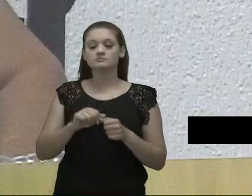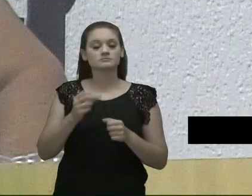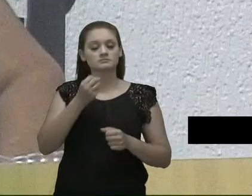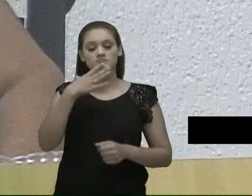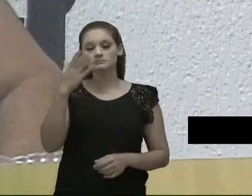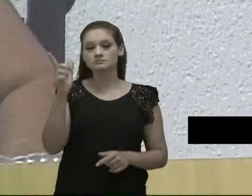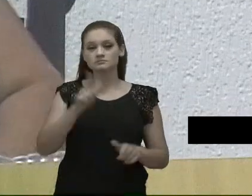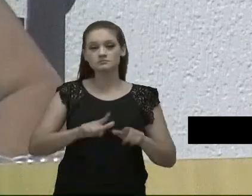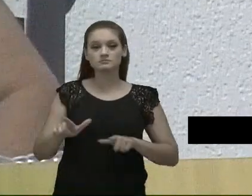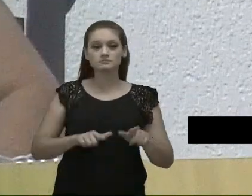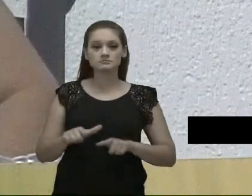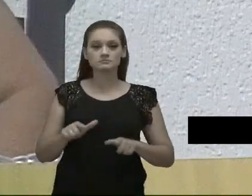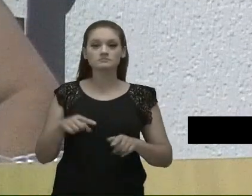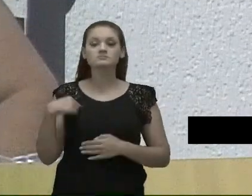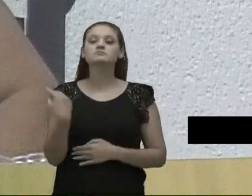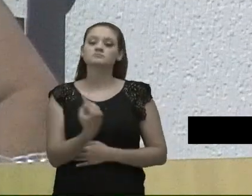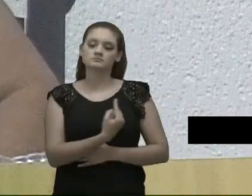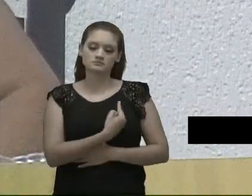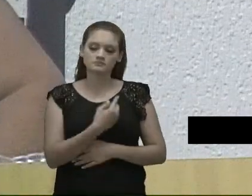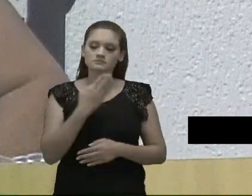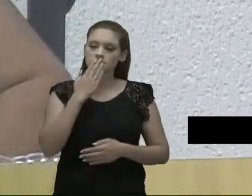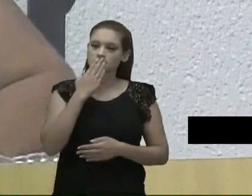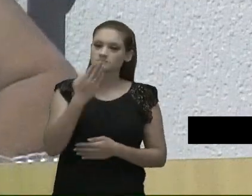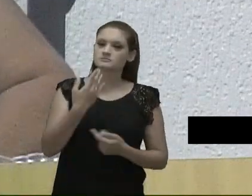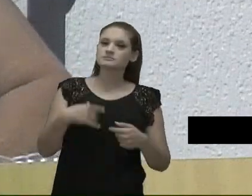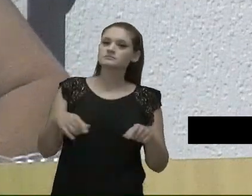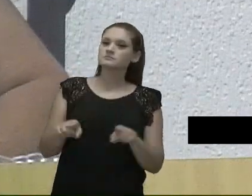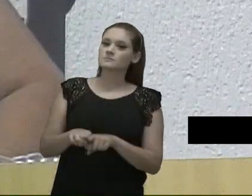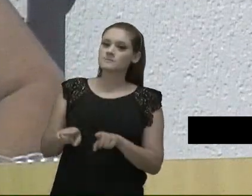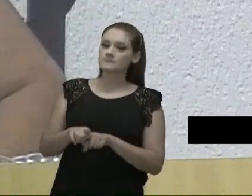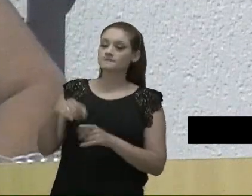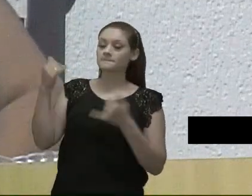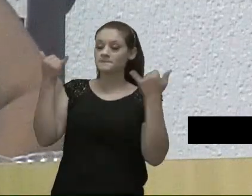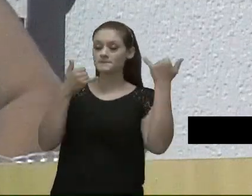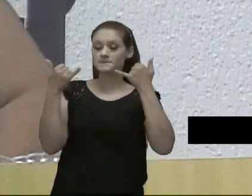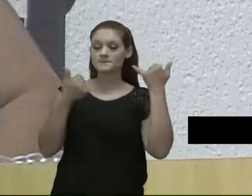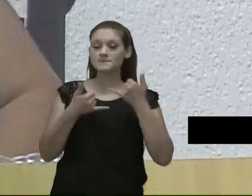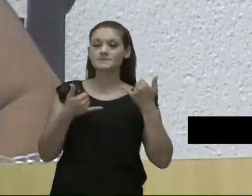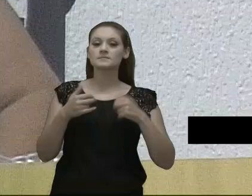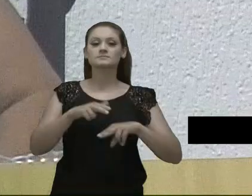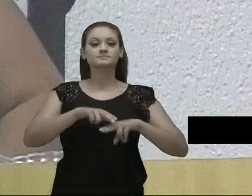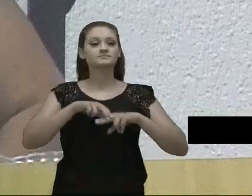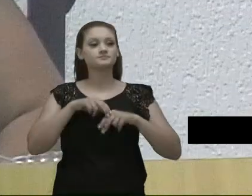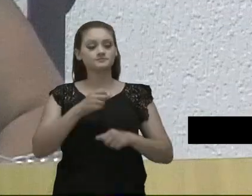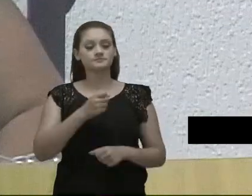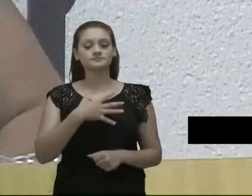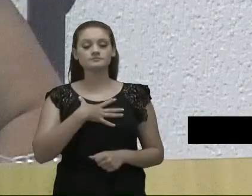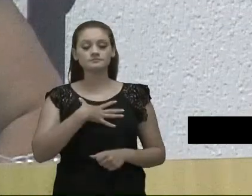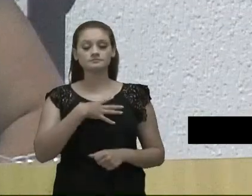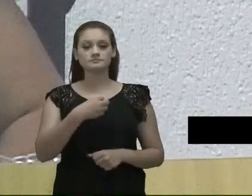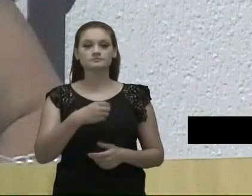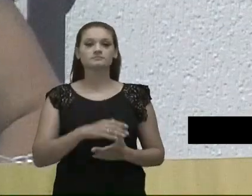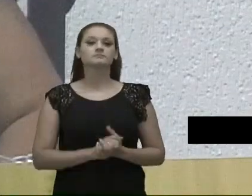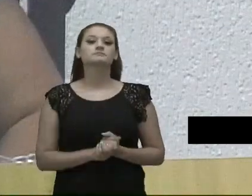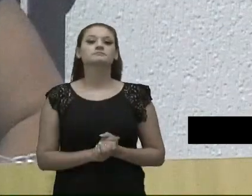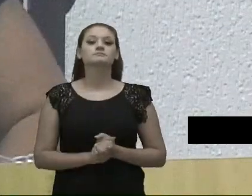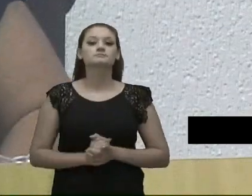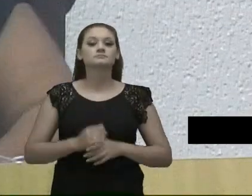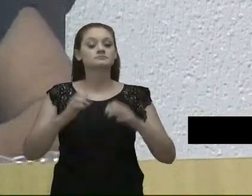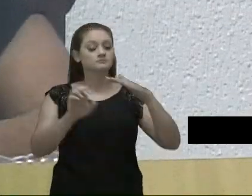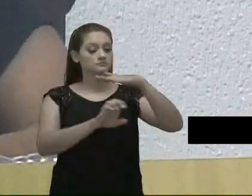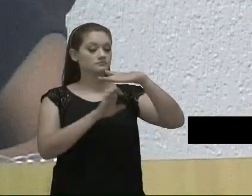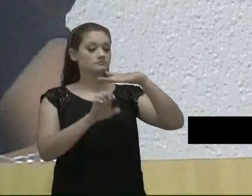trabalho, esta comissão aqui vai solicitar, então, informações sobre esses raios-x aqui, né? Da empresa que presta o